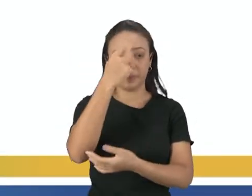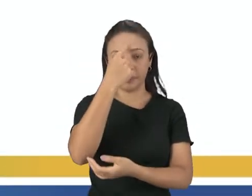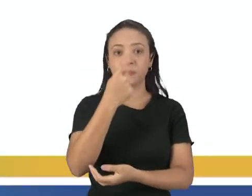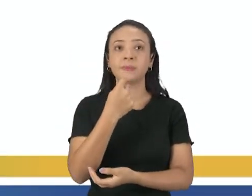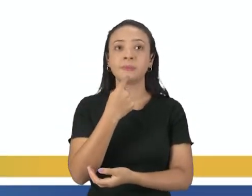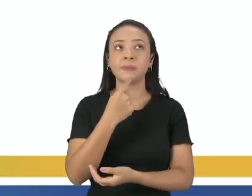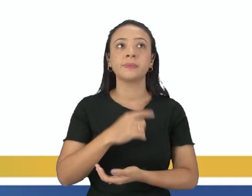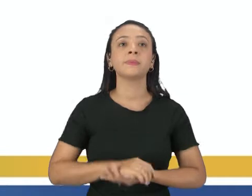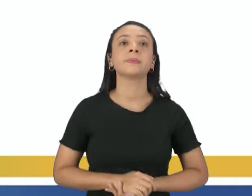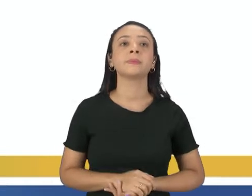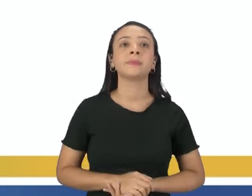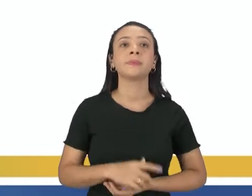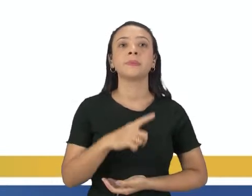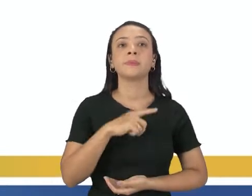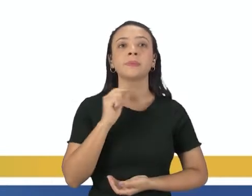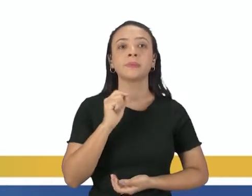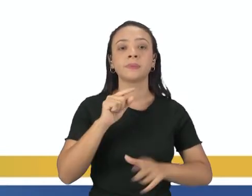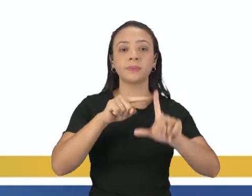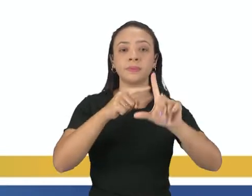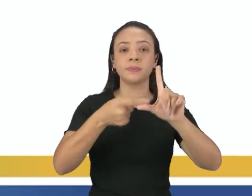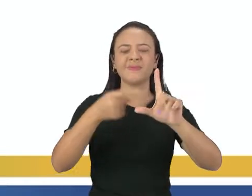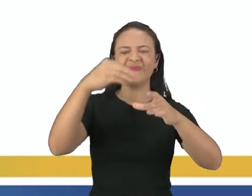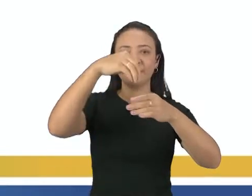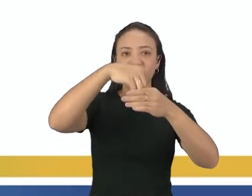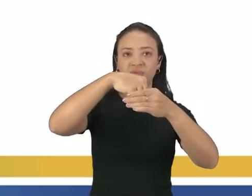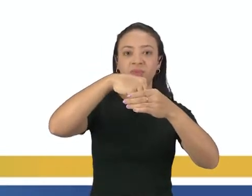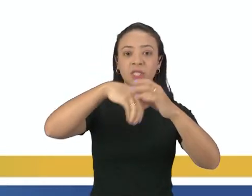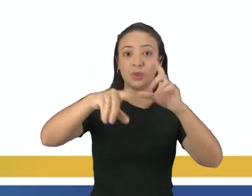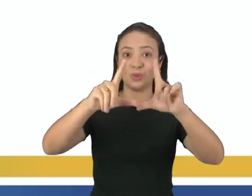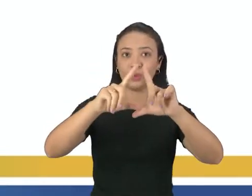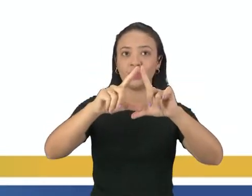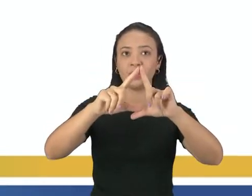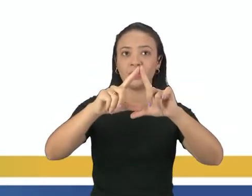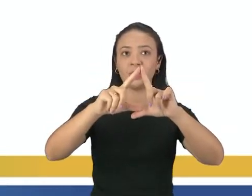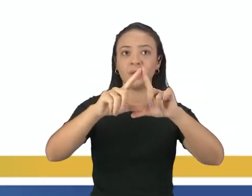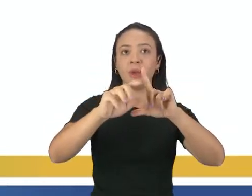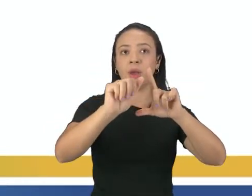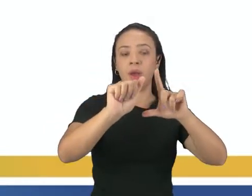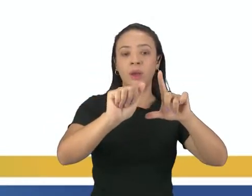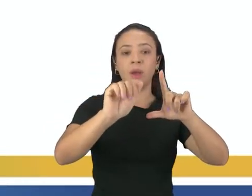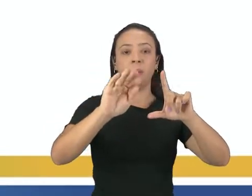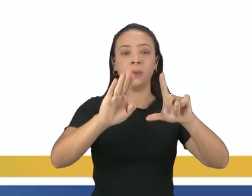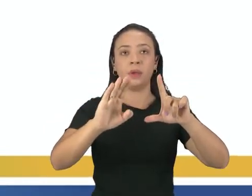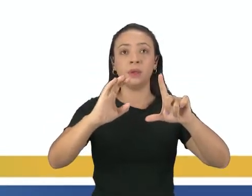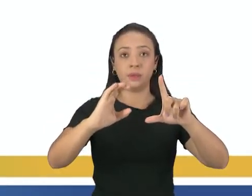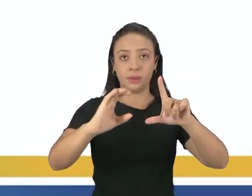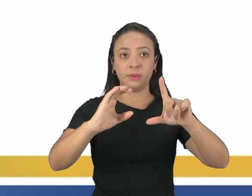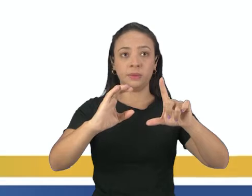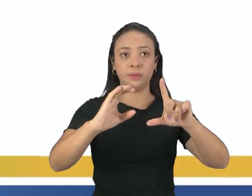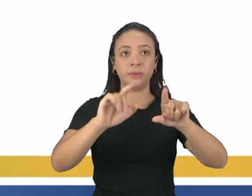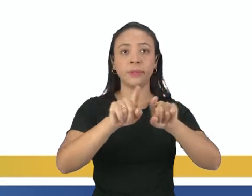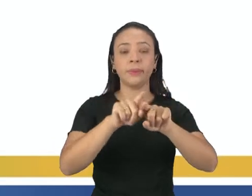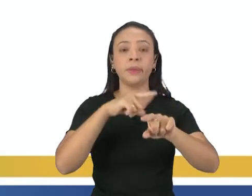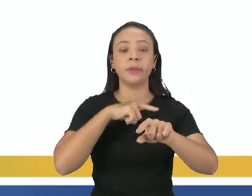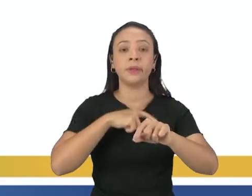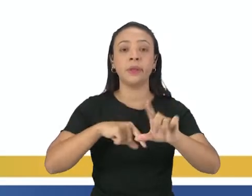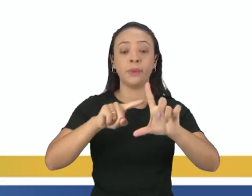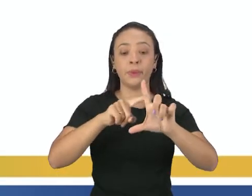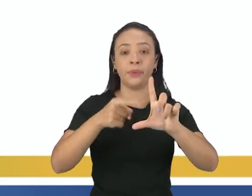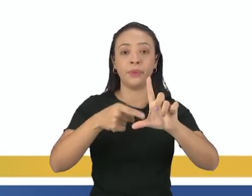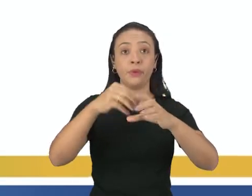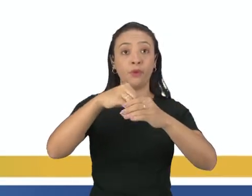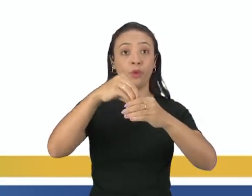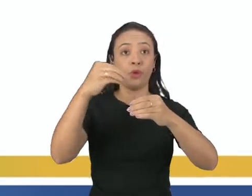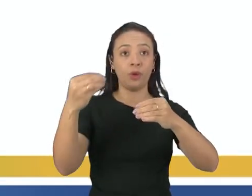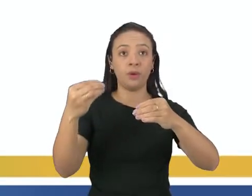figura. Então, nós temos aí os ângulos internos, né, que são os ângulos A, B e C. Nós temos também